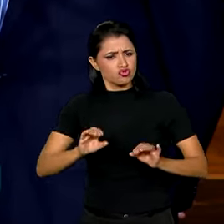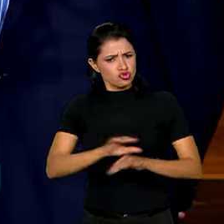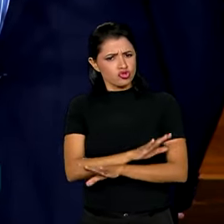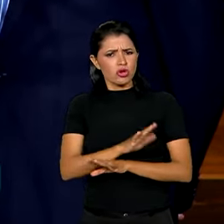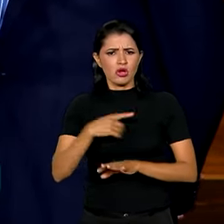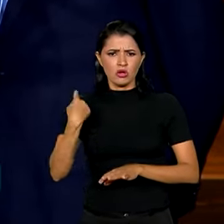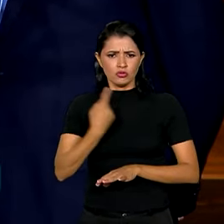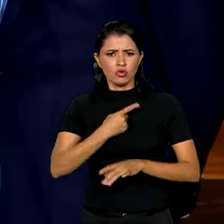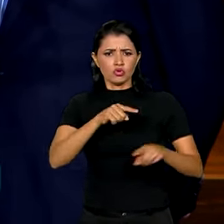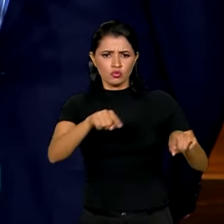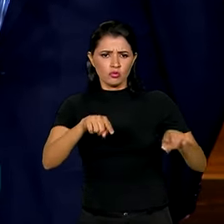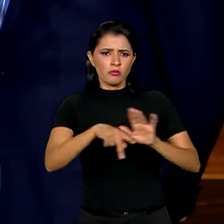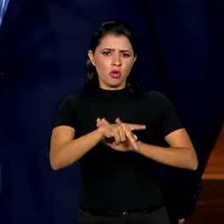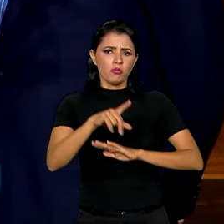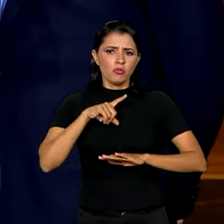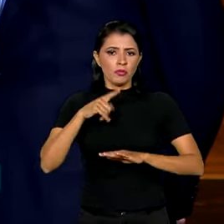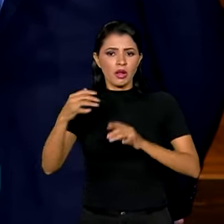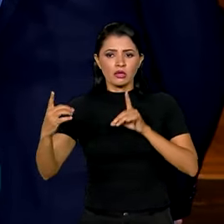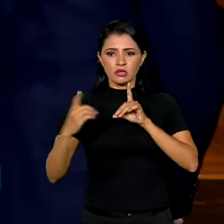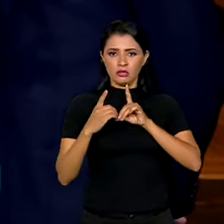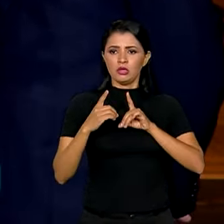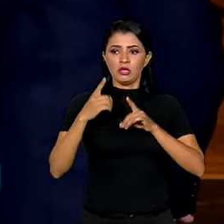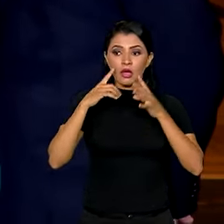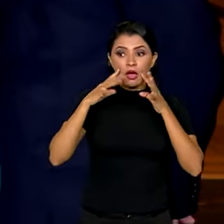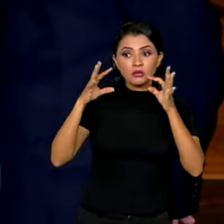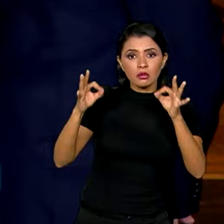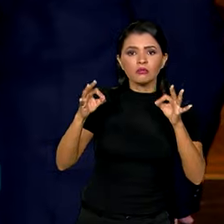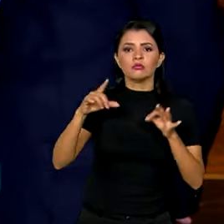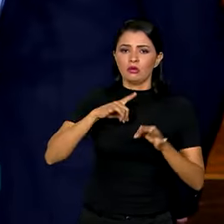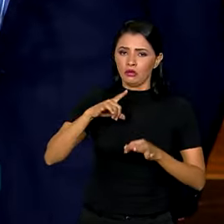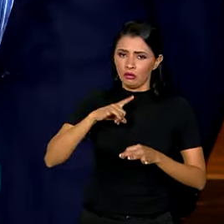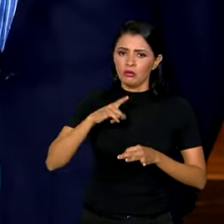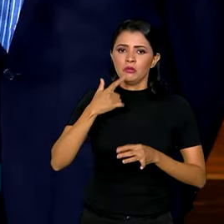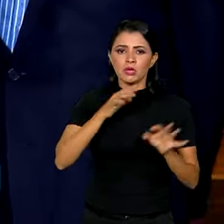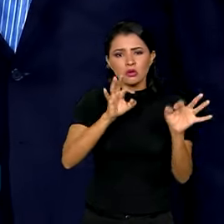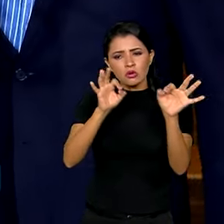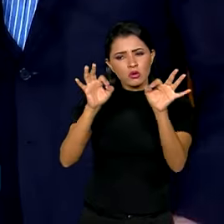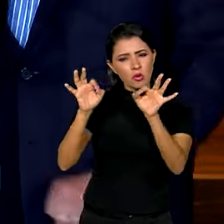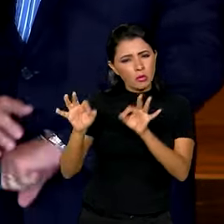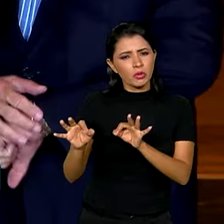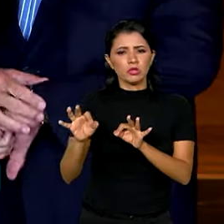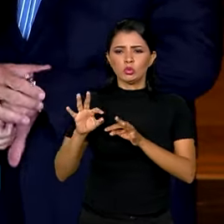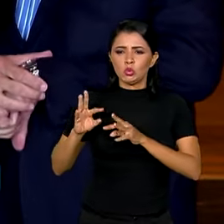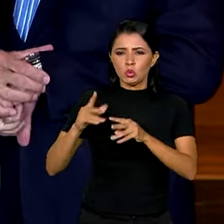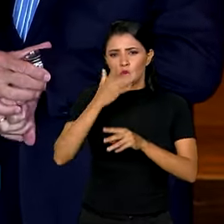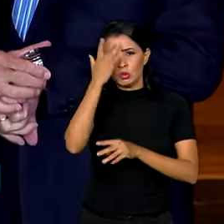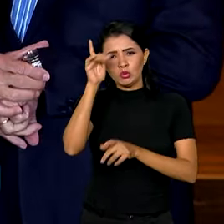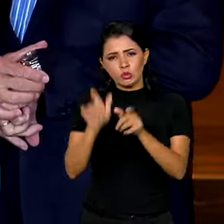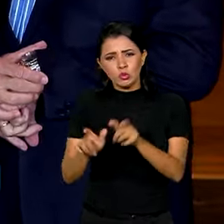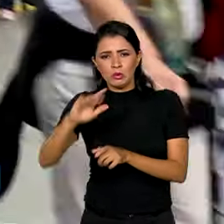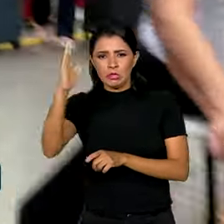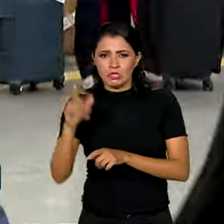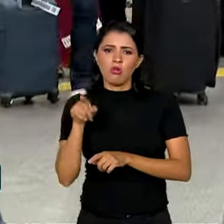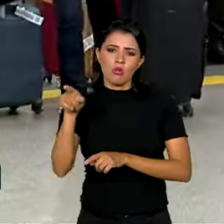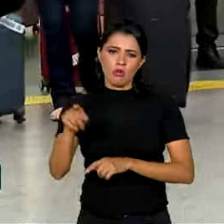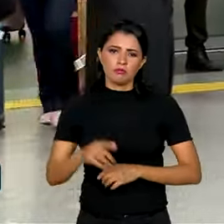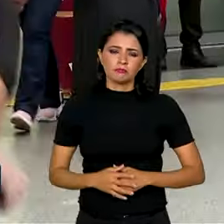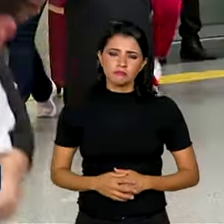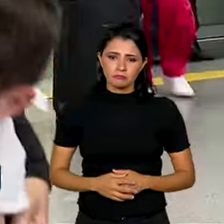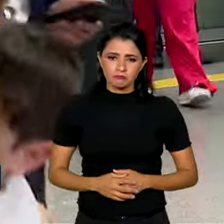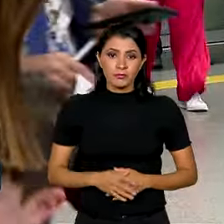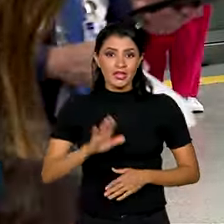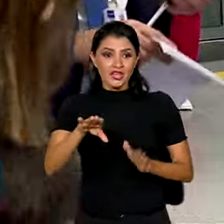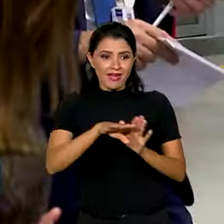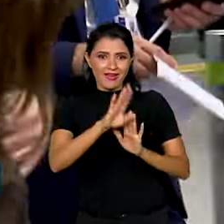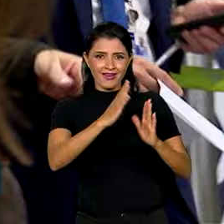nosso gabinete de crise, atentos a acompanhar todos que estão na região. Já em